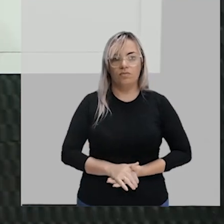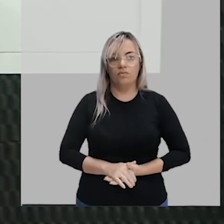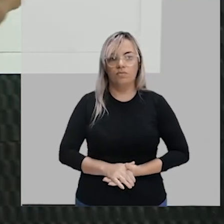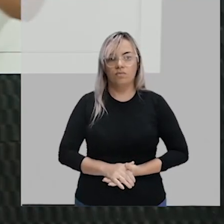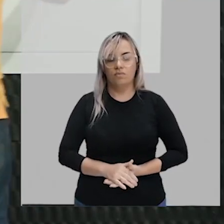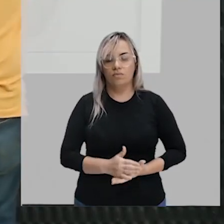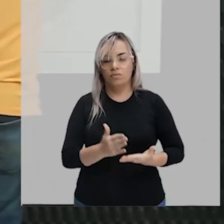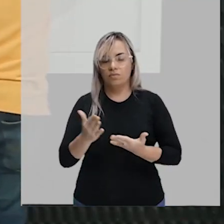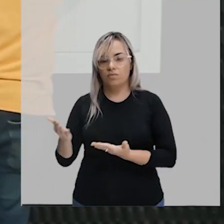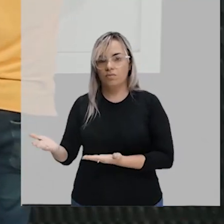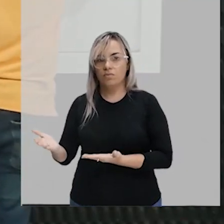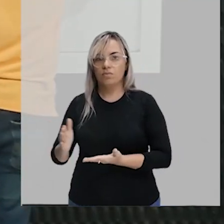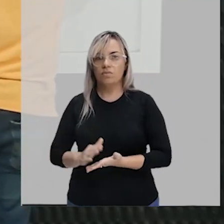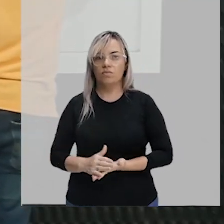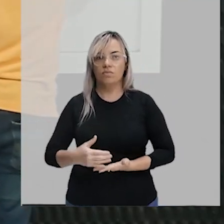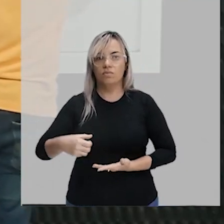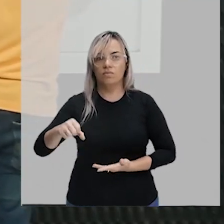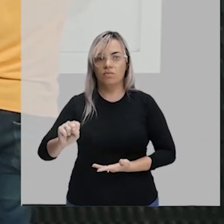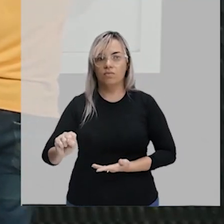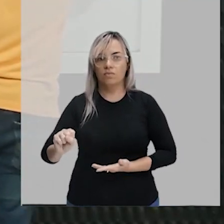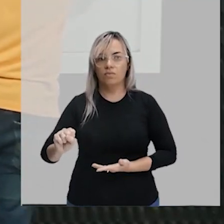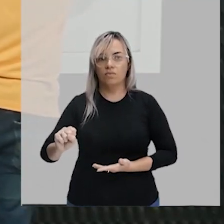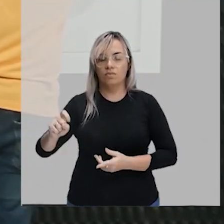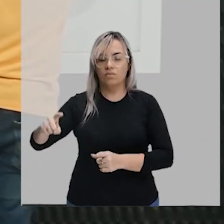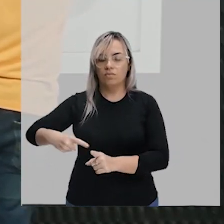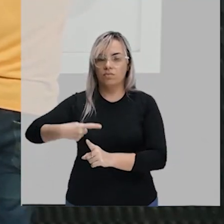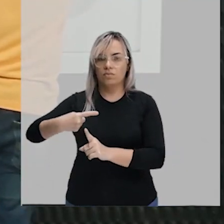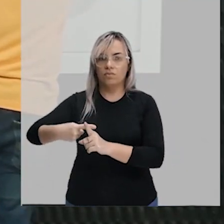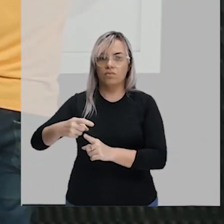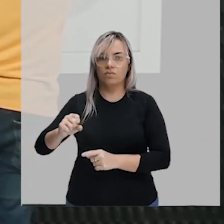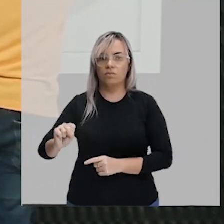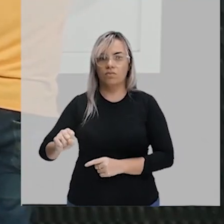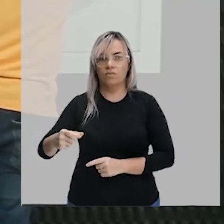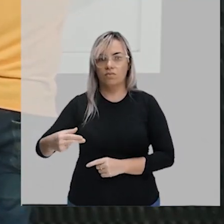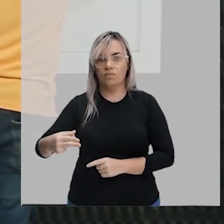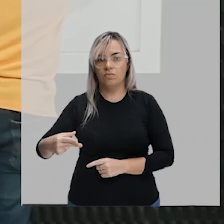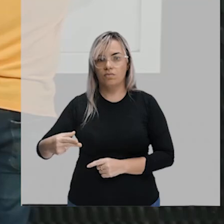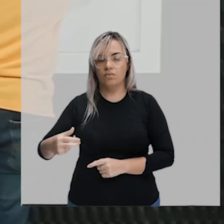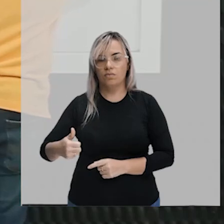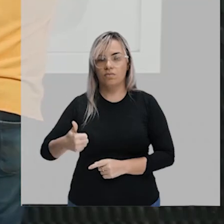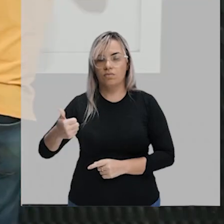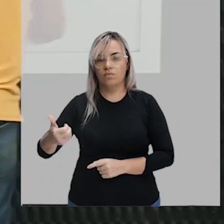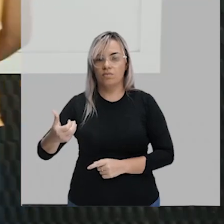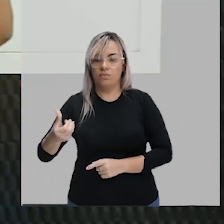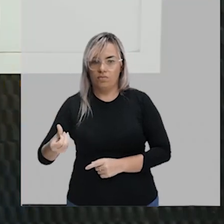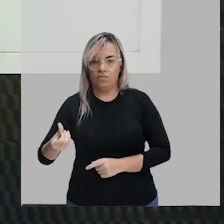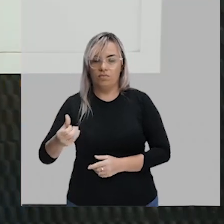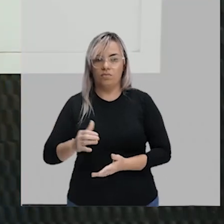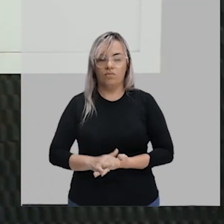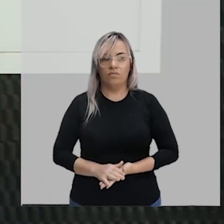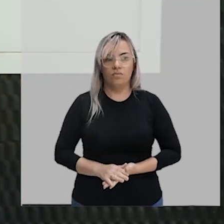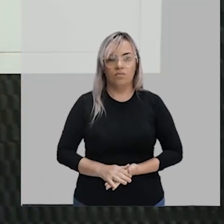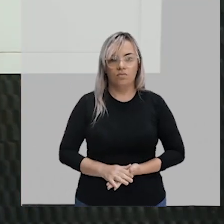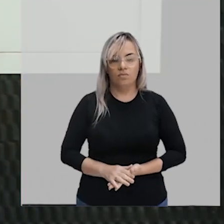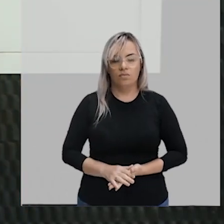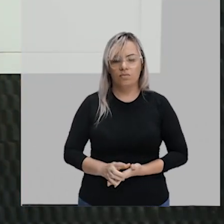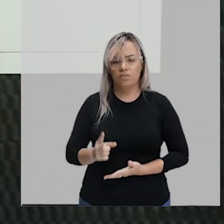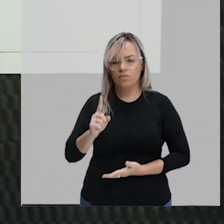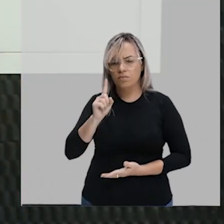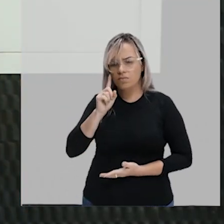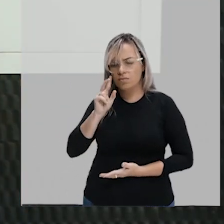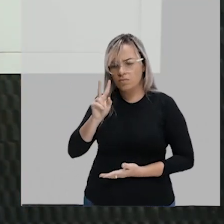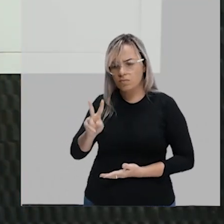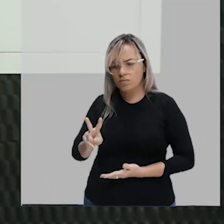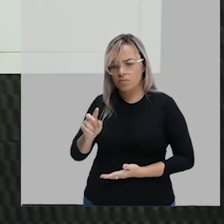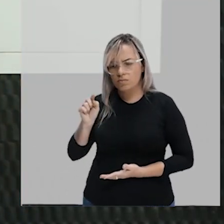Aqui nós temos 8, mais 8 igual a 16. Então veja que a matriz